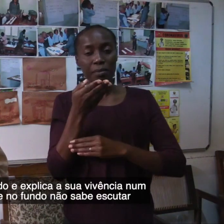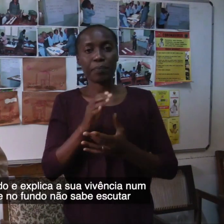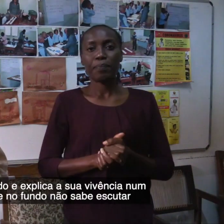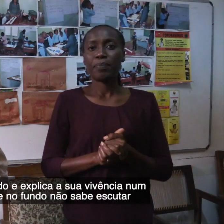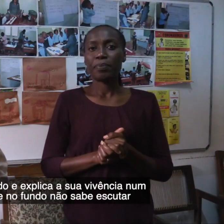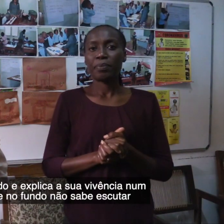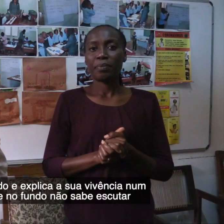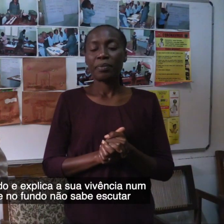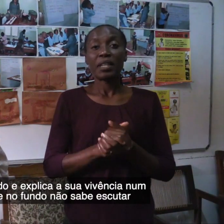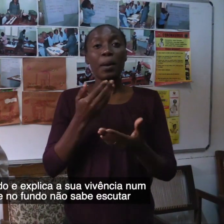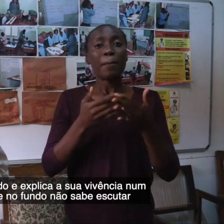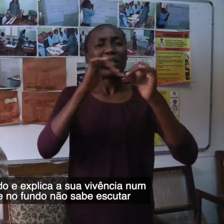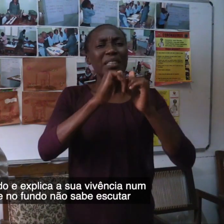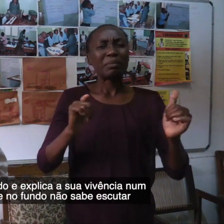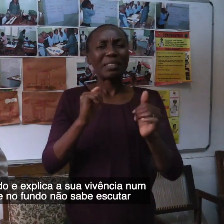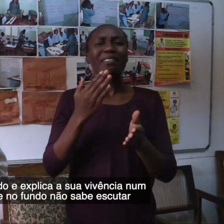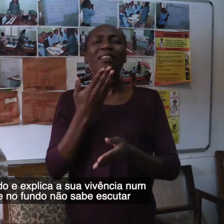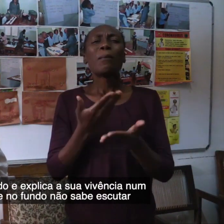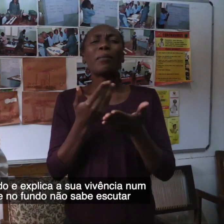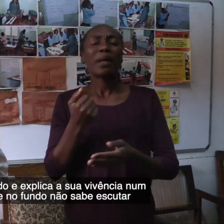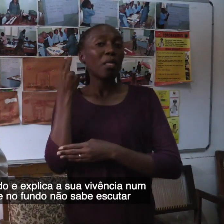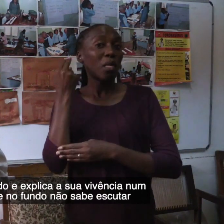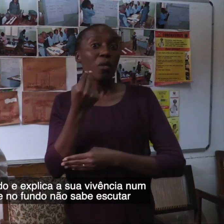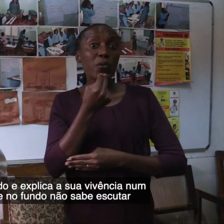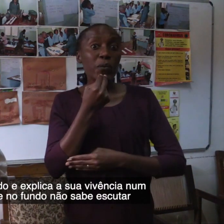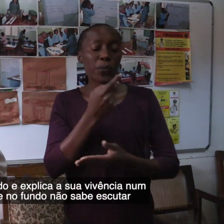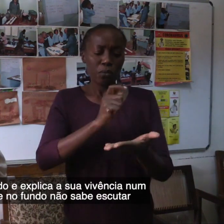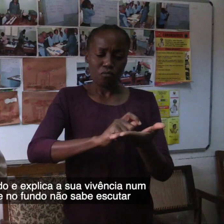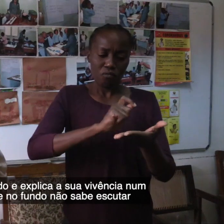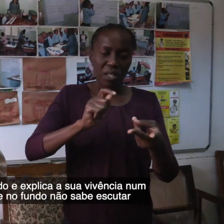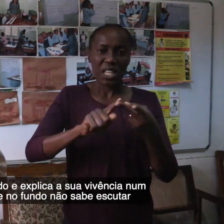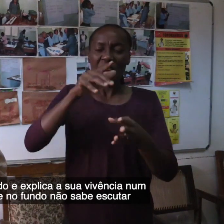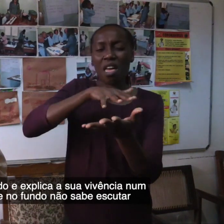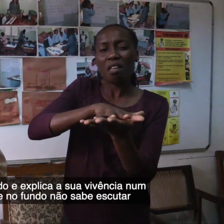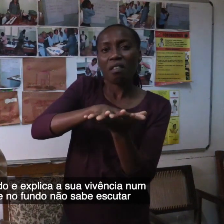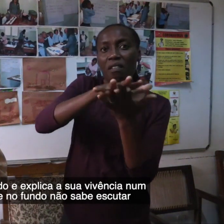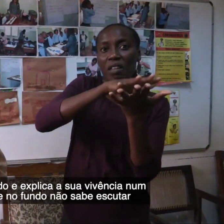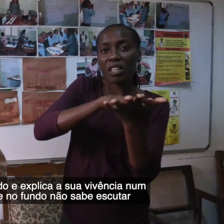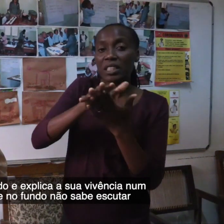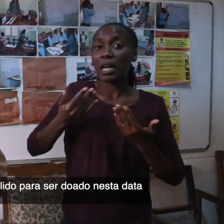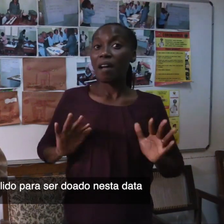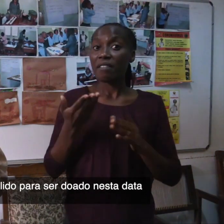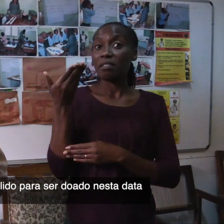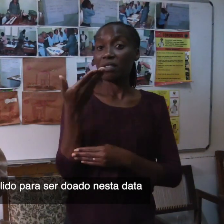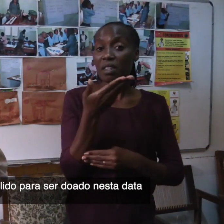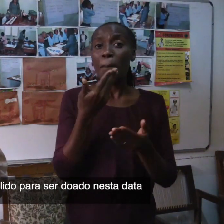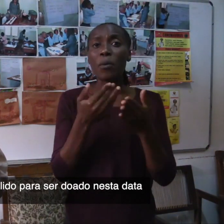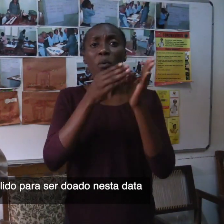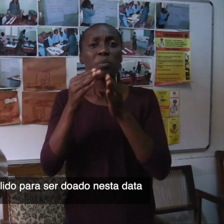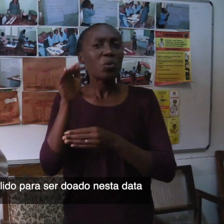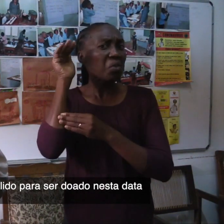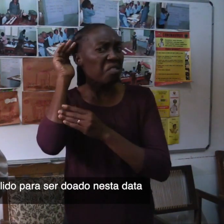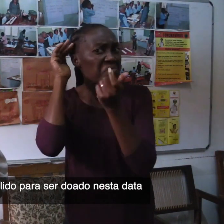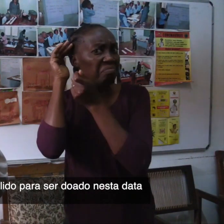foi escrito por um surdo e explica a sua vivência num mundo ouvinte que, no fundo, não sabe escutar. E então este